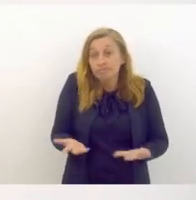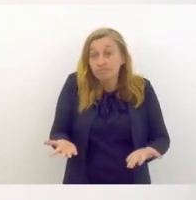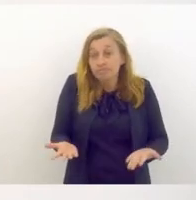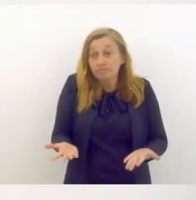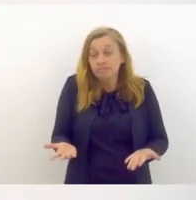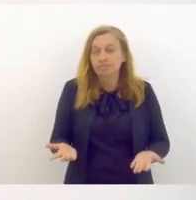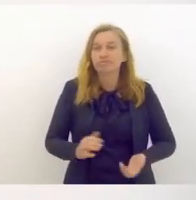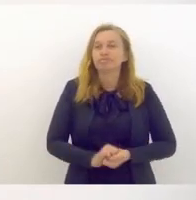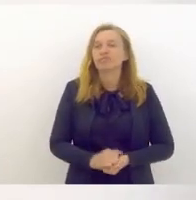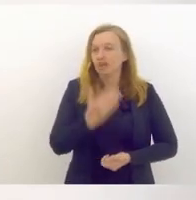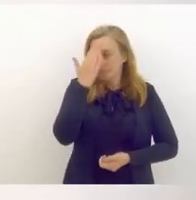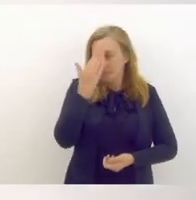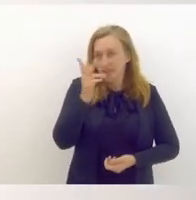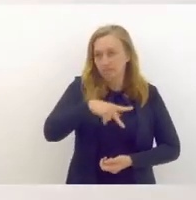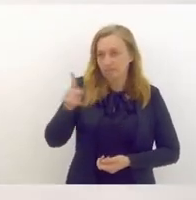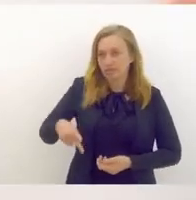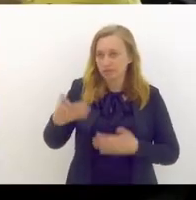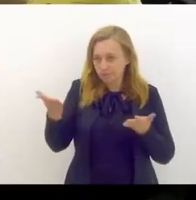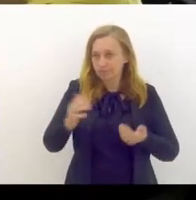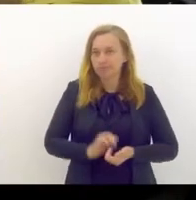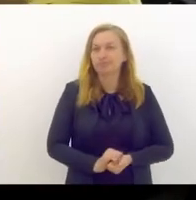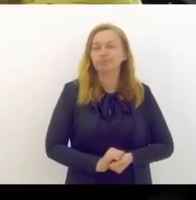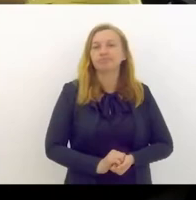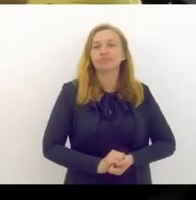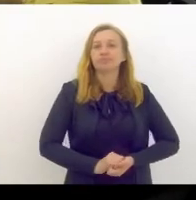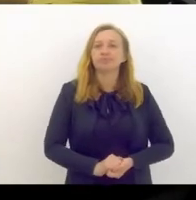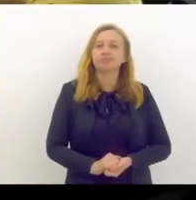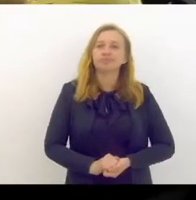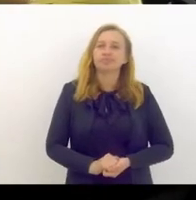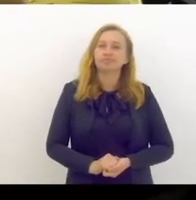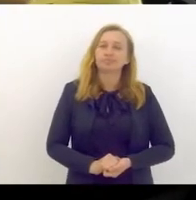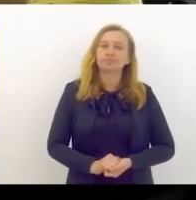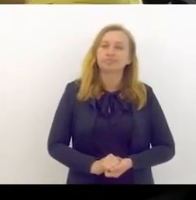É? Enfim. Obrigado, professor. É isso.